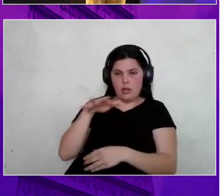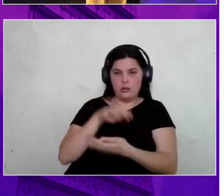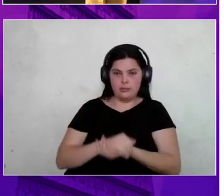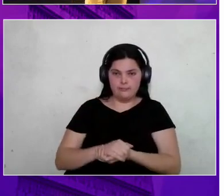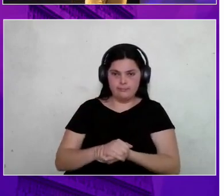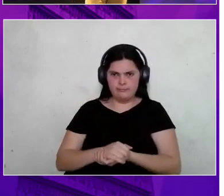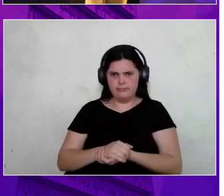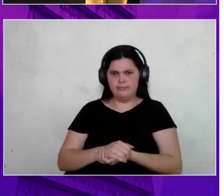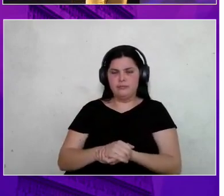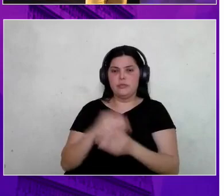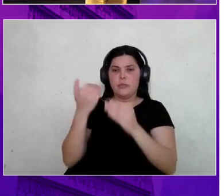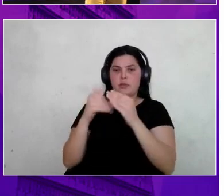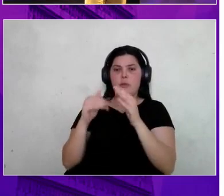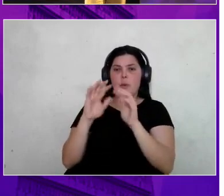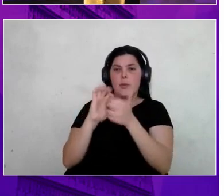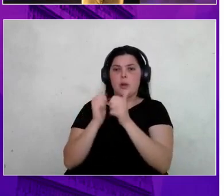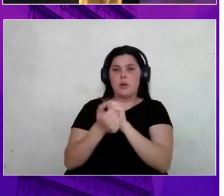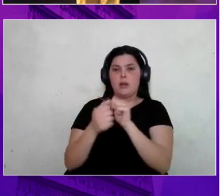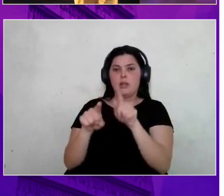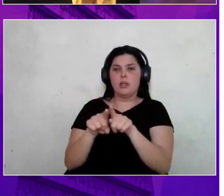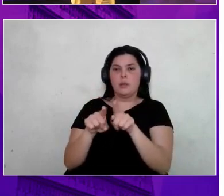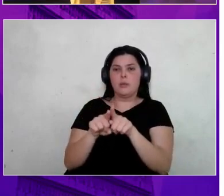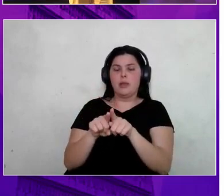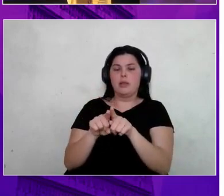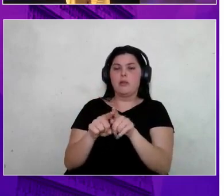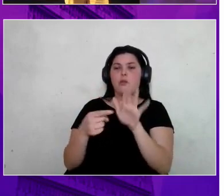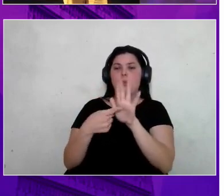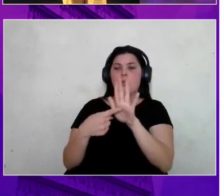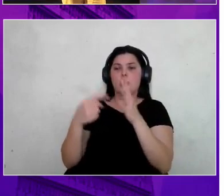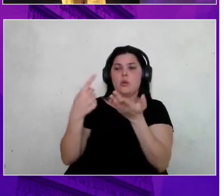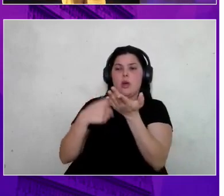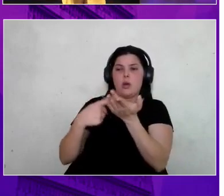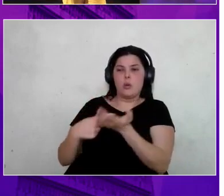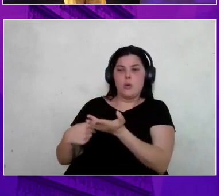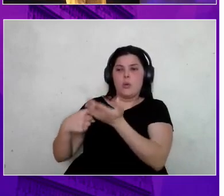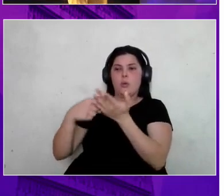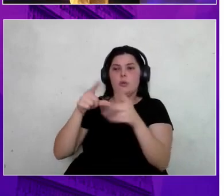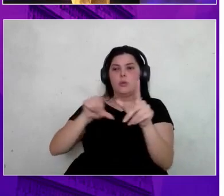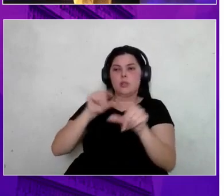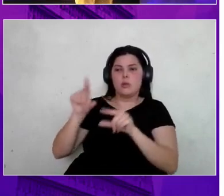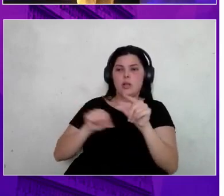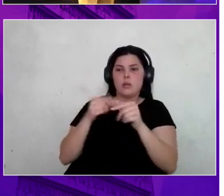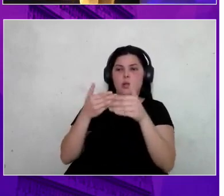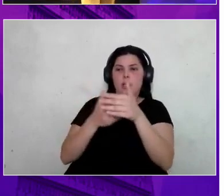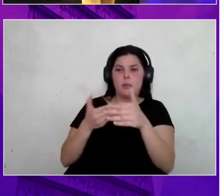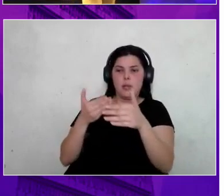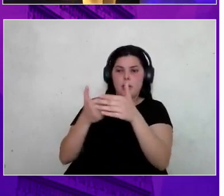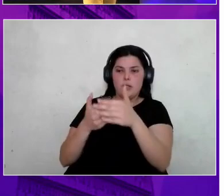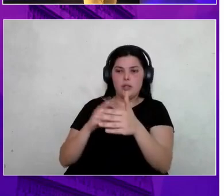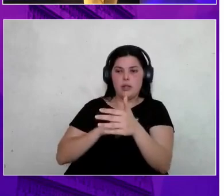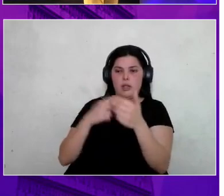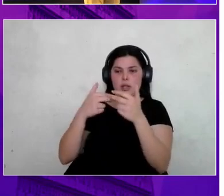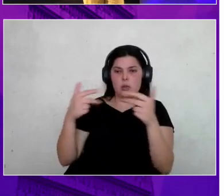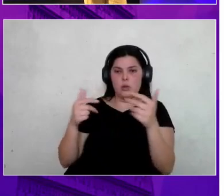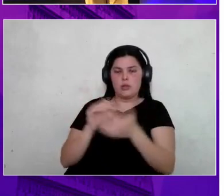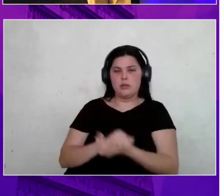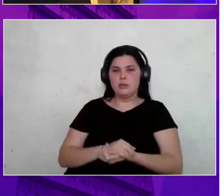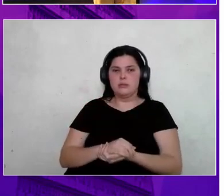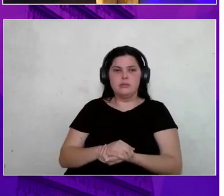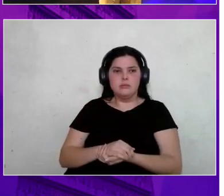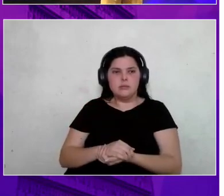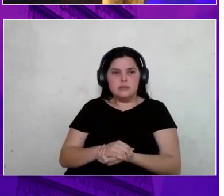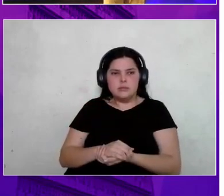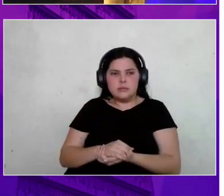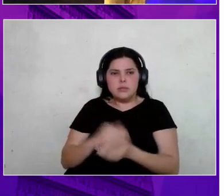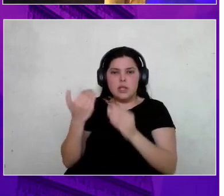Reenvios manuais, também setando alguns acordos ali, definindo as limitações daquilo. Então, inicialmente, os reenvios manuais, a